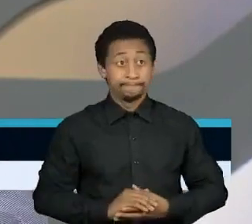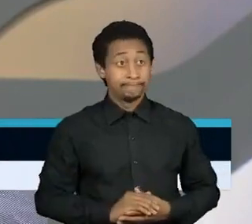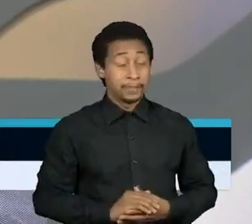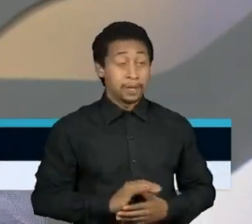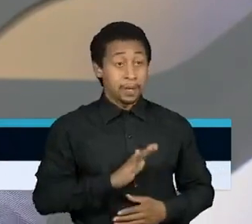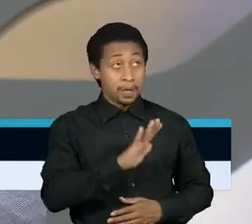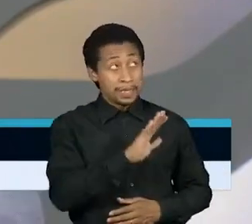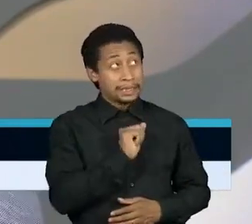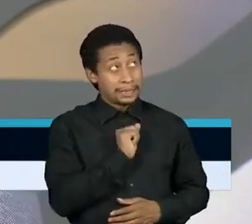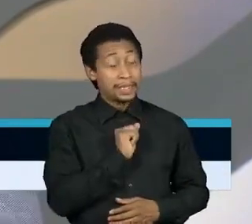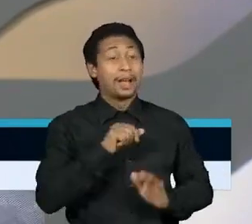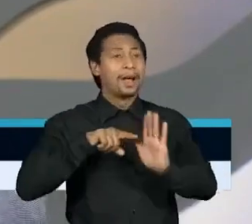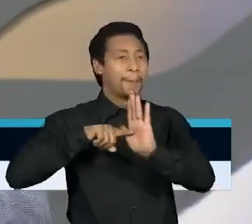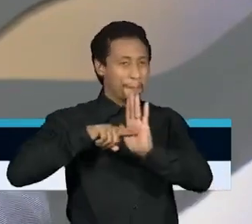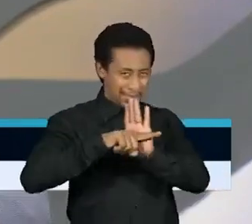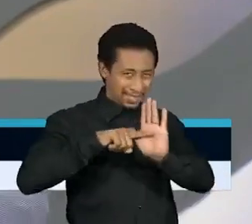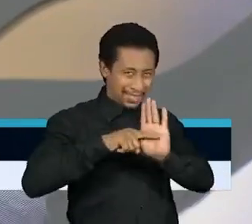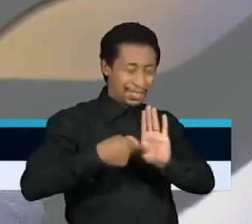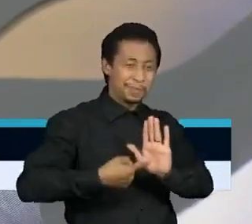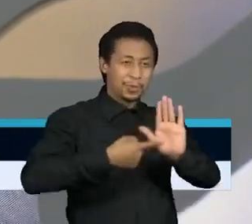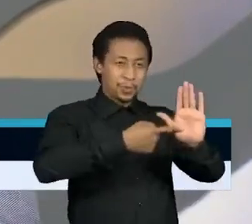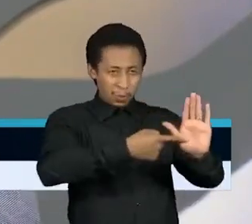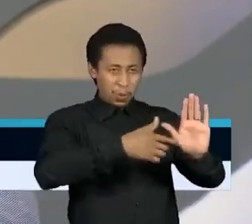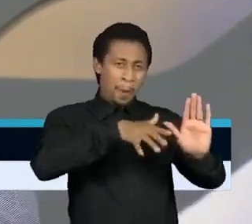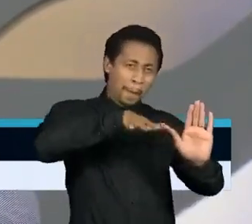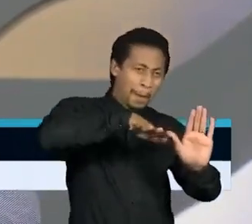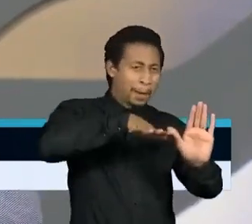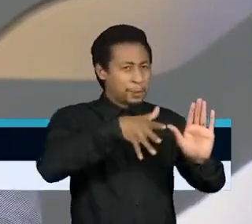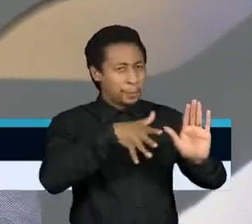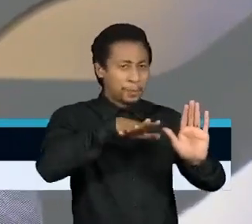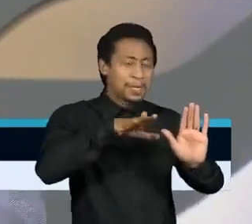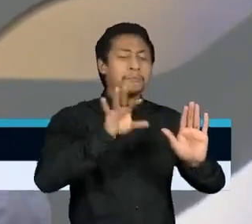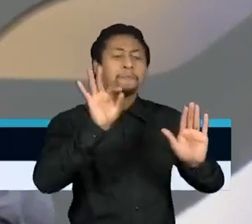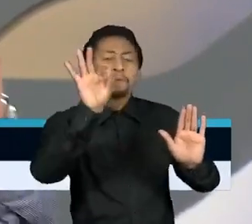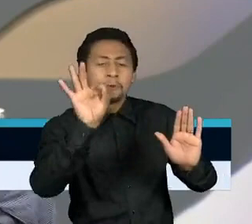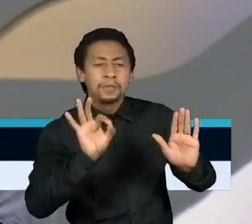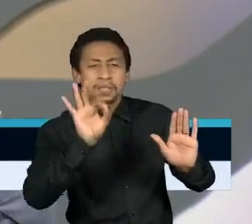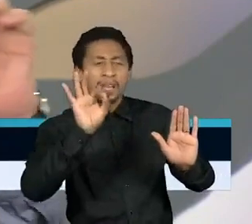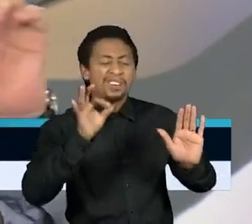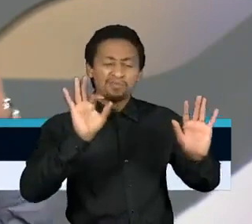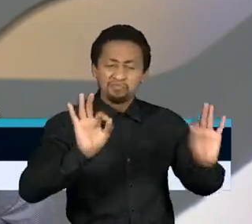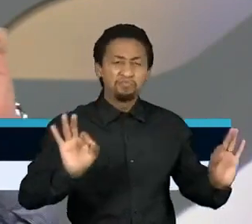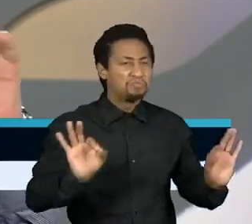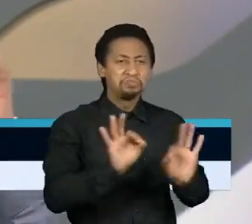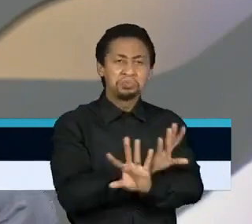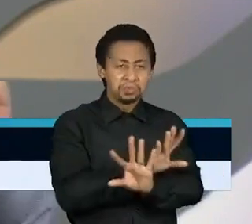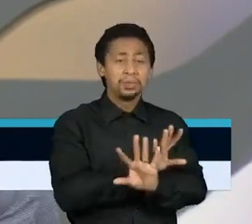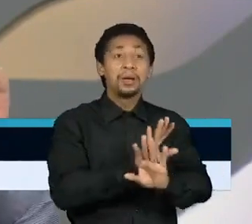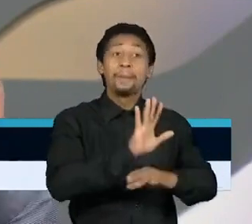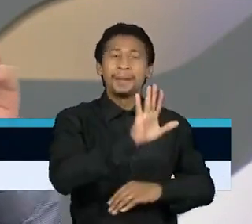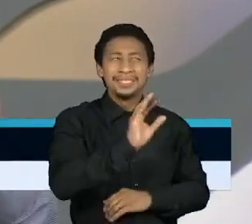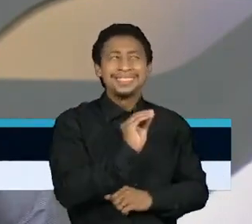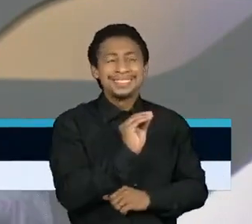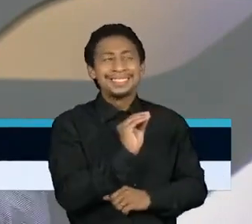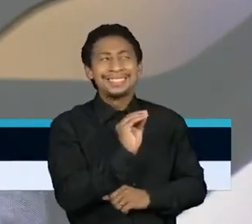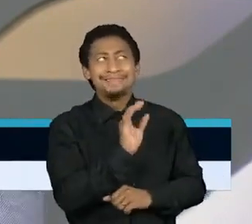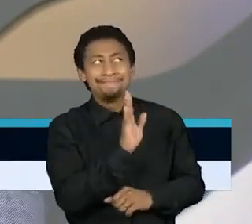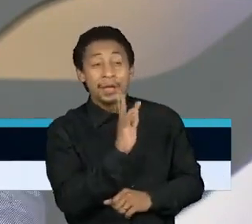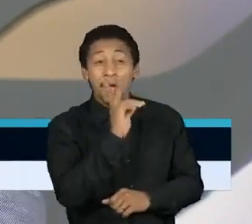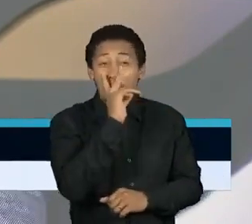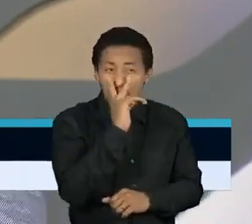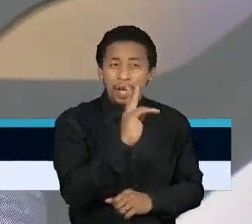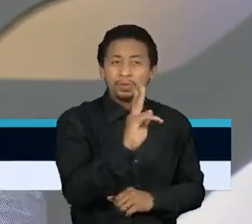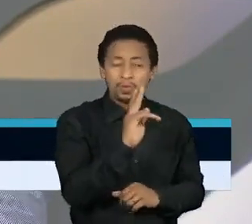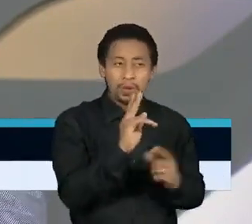Eu acho que as análises estão mais ou menos colocadas, mas tem uma peça que eu acho que talvez possa